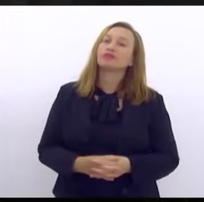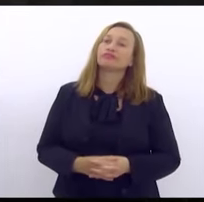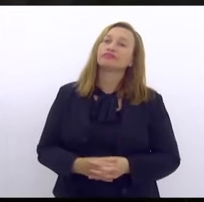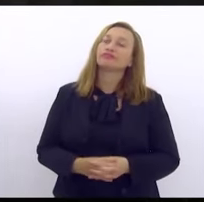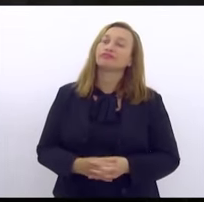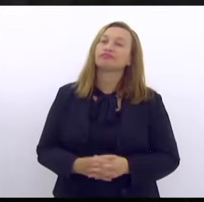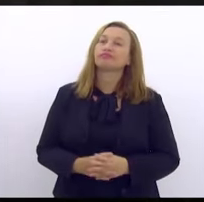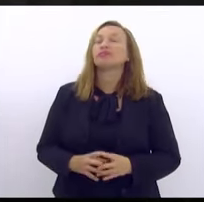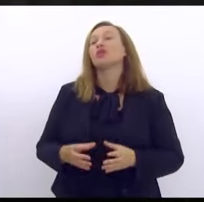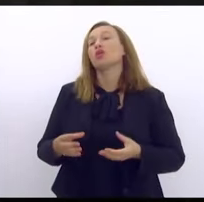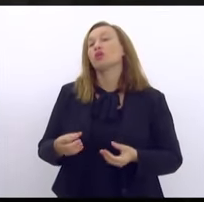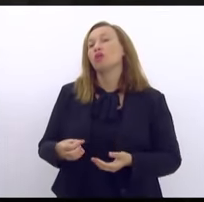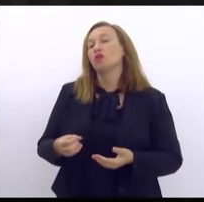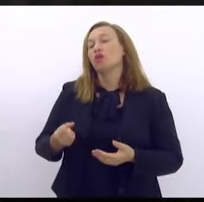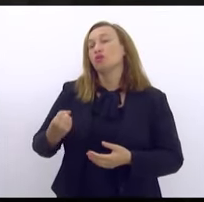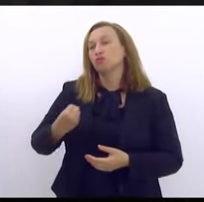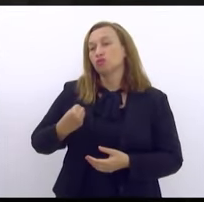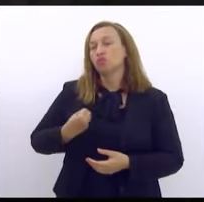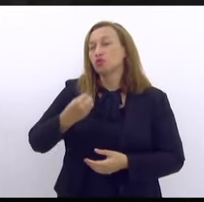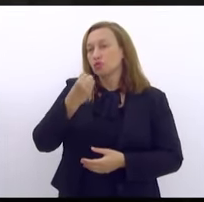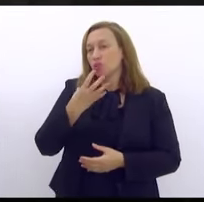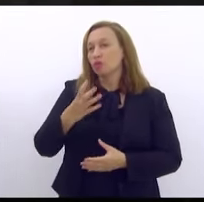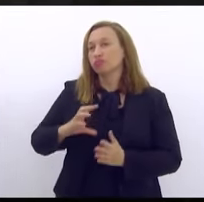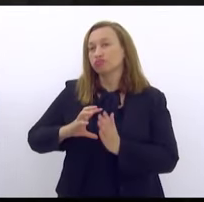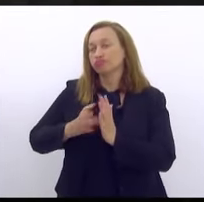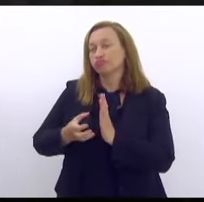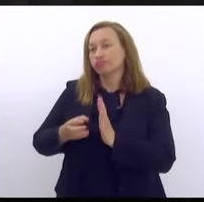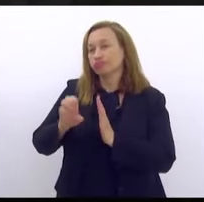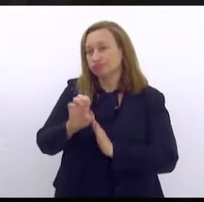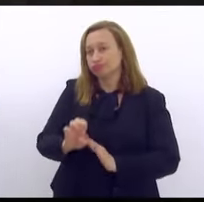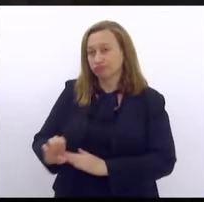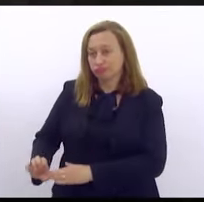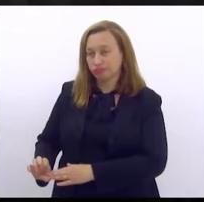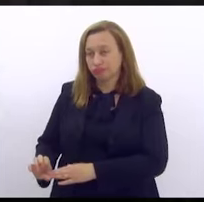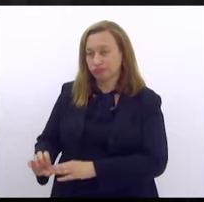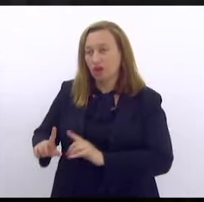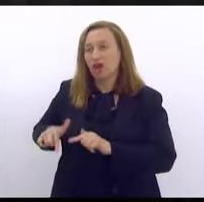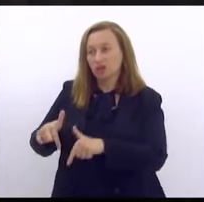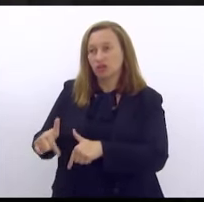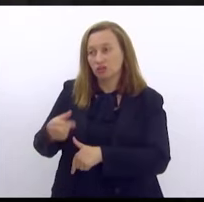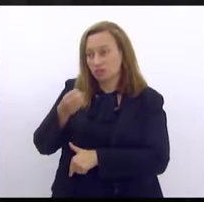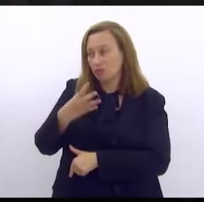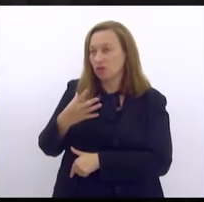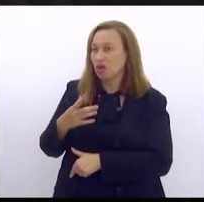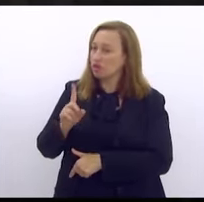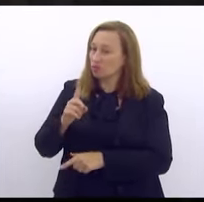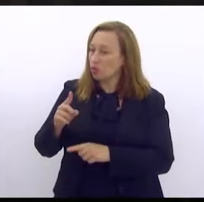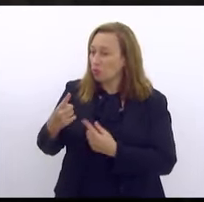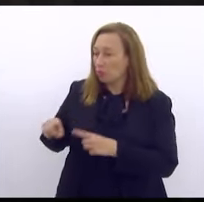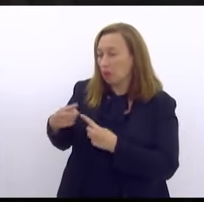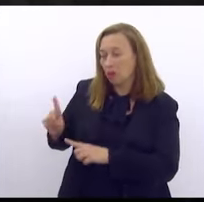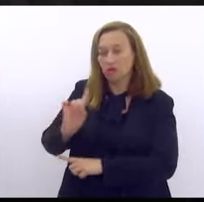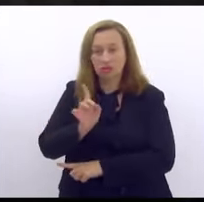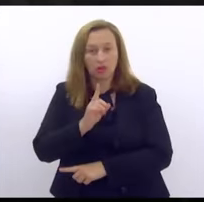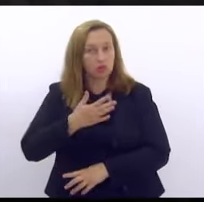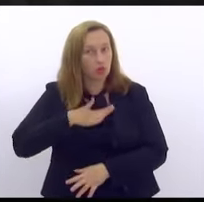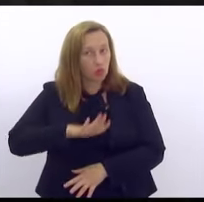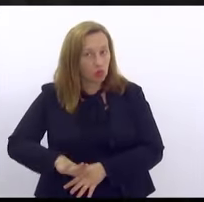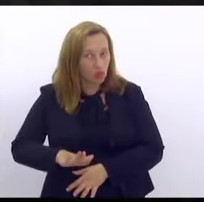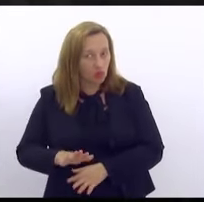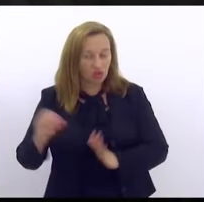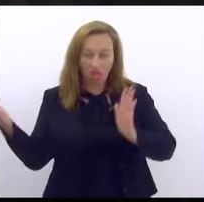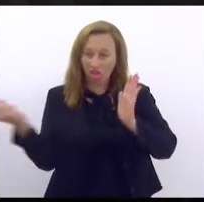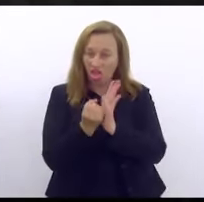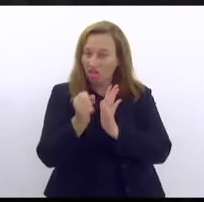esquerda agiu corretamente, eu estou dizendo dita, não é com provocação, não, é que eu não gosto dos